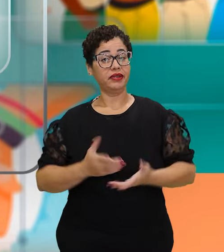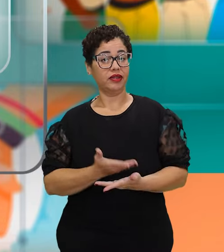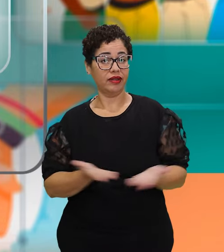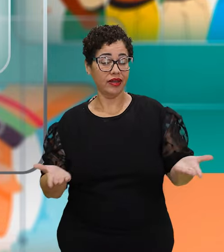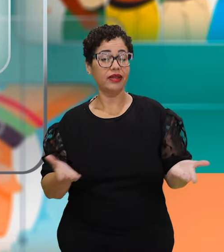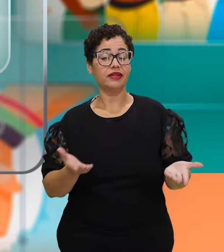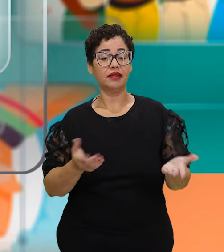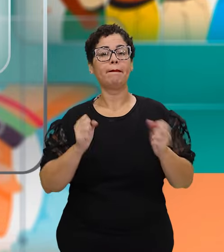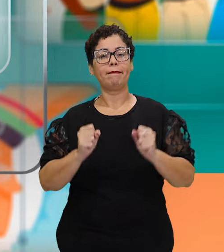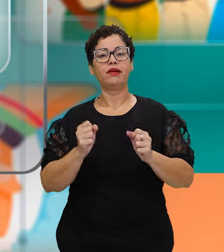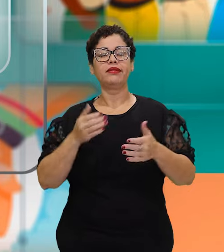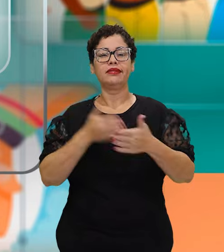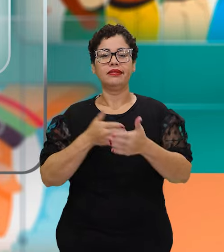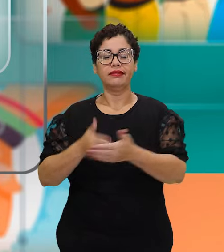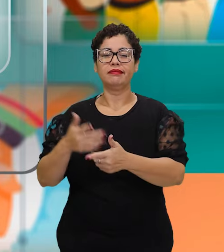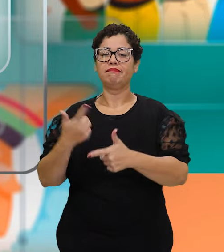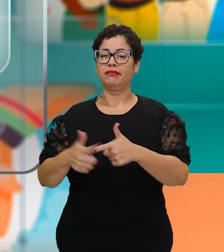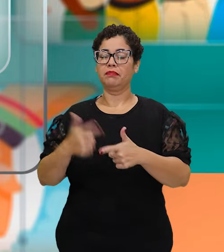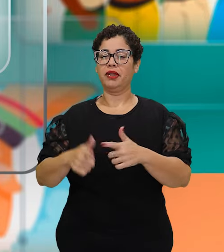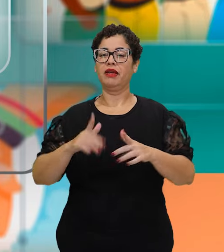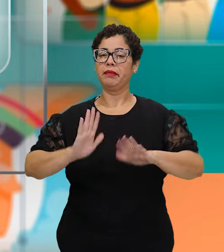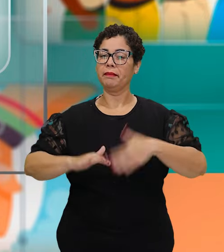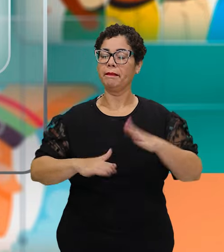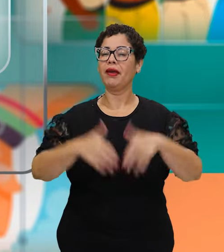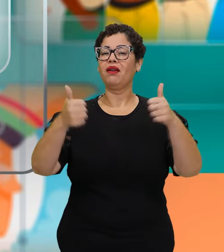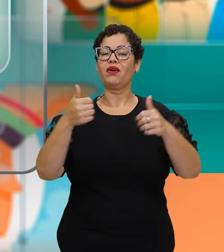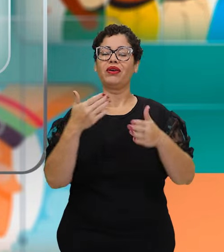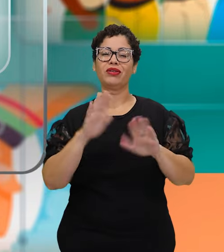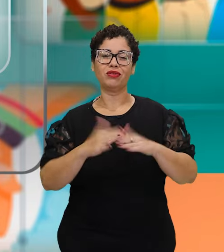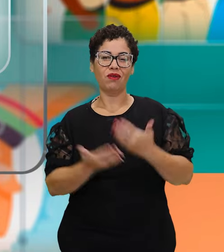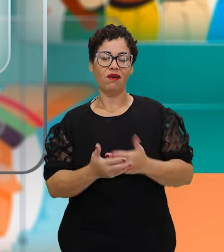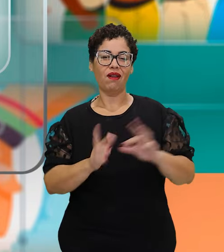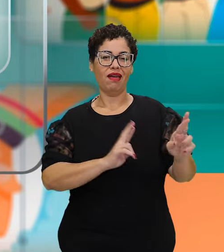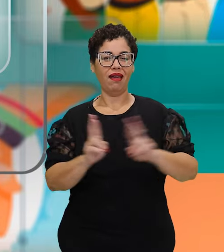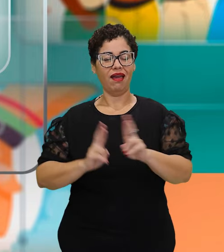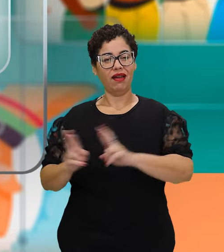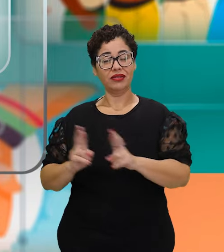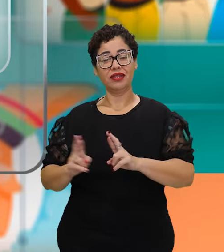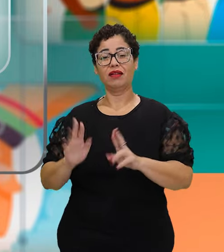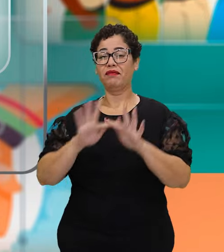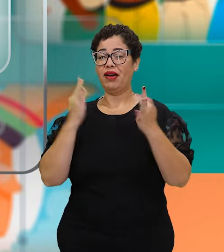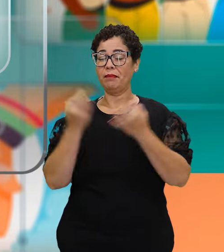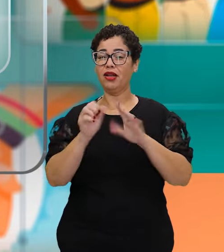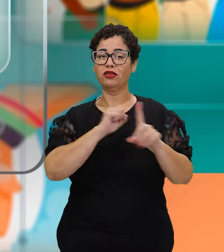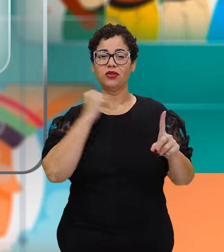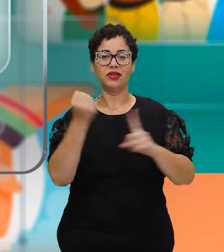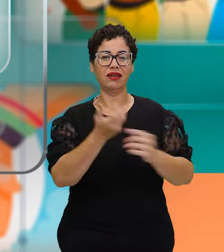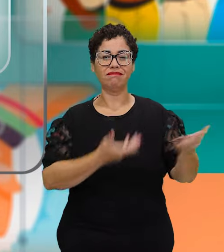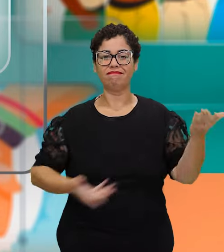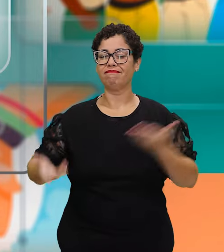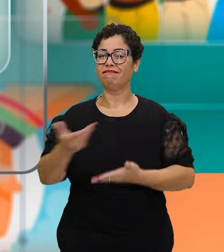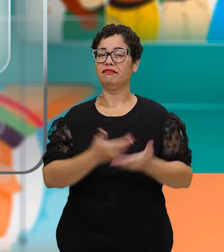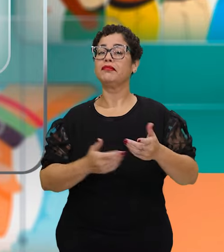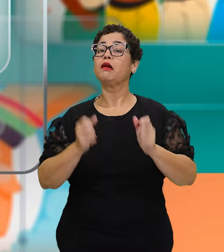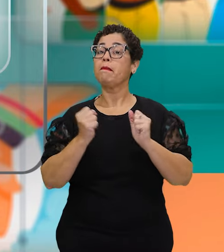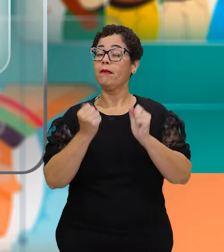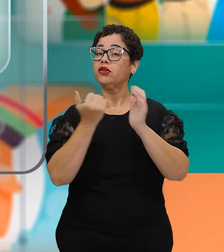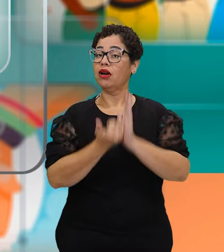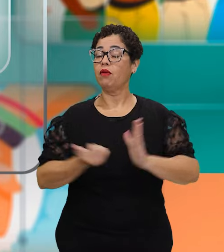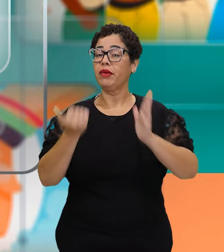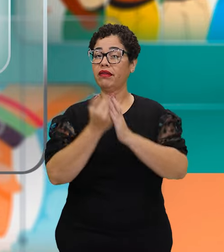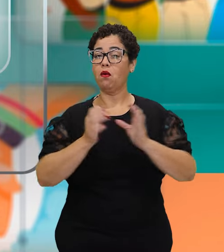etária pode interferir no desempenho escolar, nas relações familiares e também sociais, e até mesmo aumentar o risco